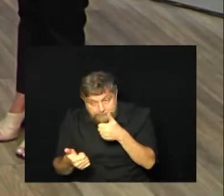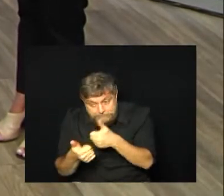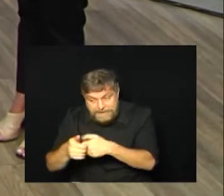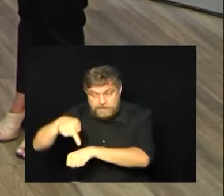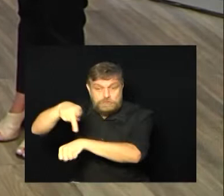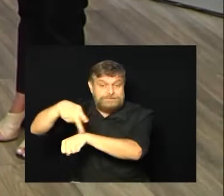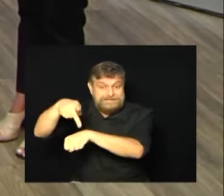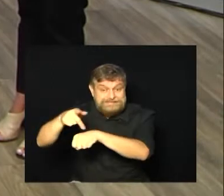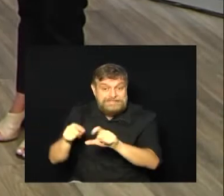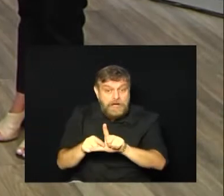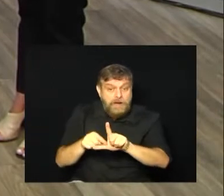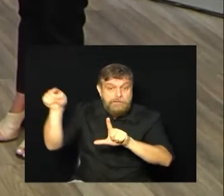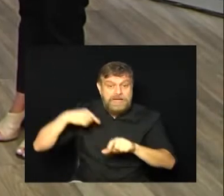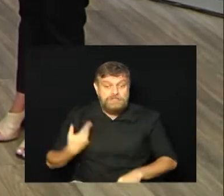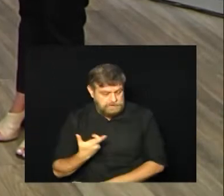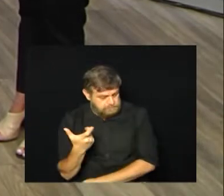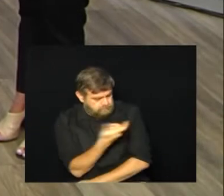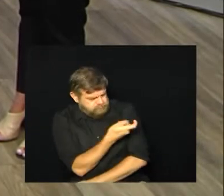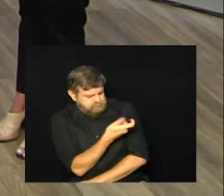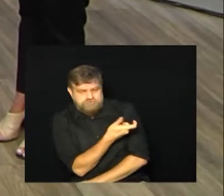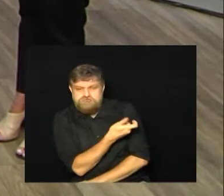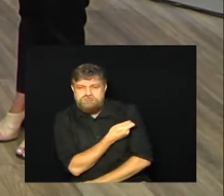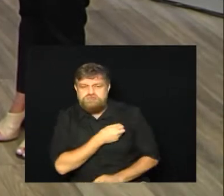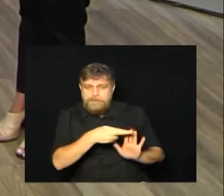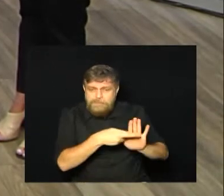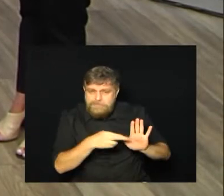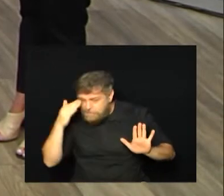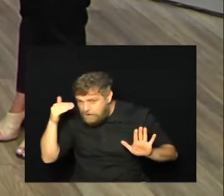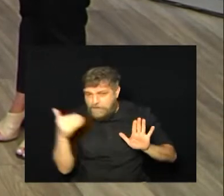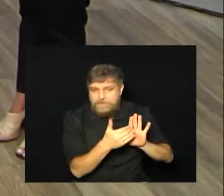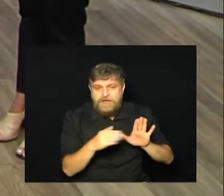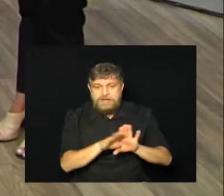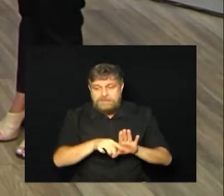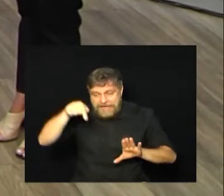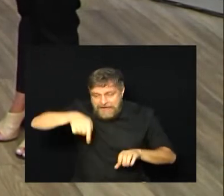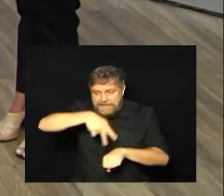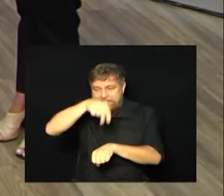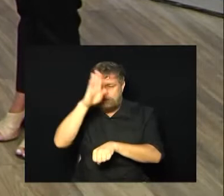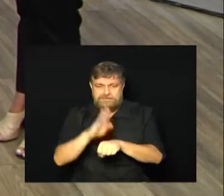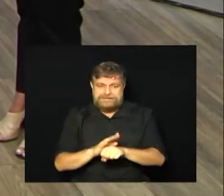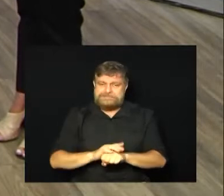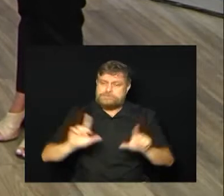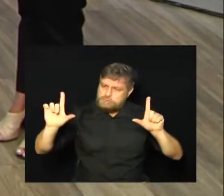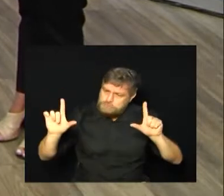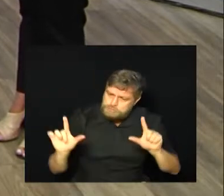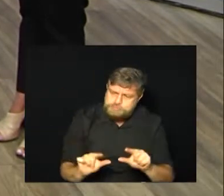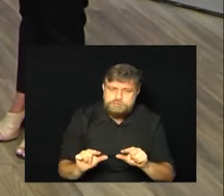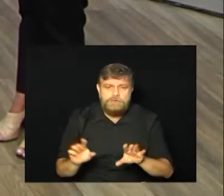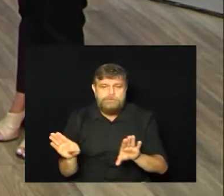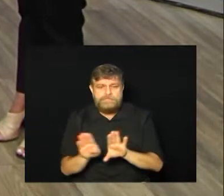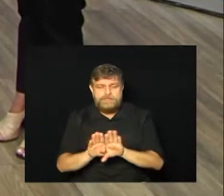vamos aumentar a vacinação e ter todos os cuidados para que os casos também não aumentem aqui no Brasil